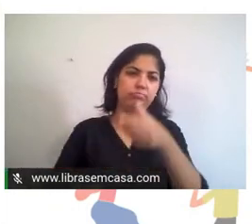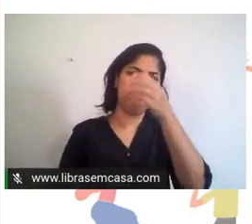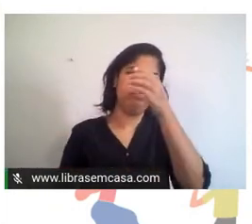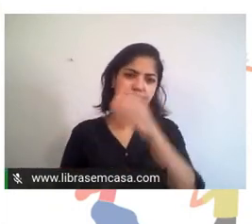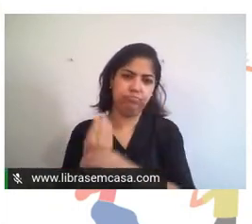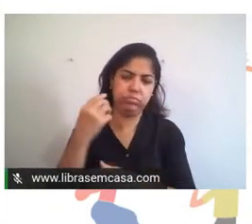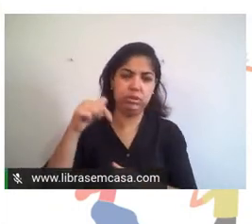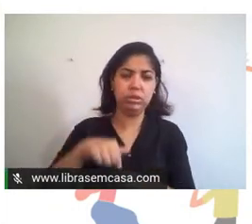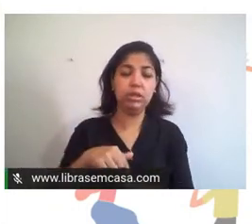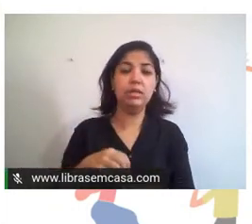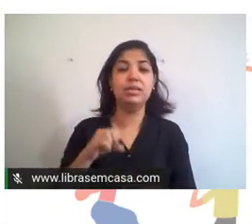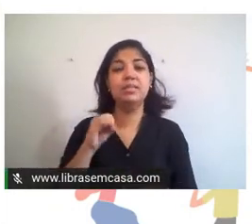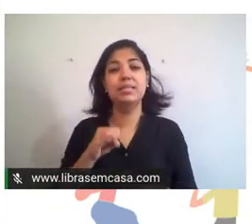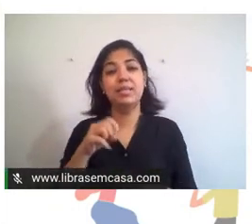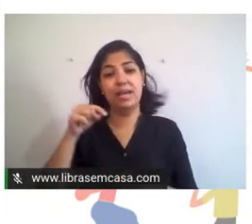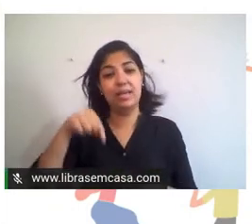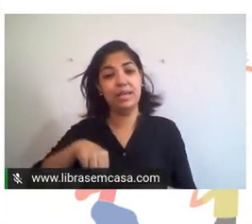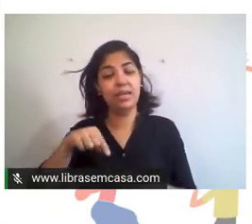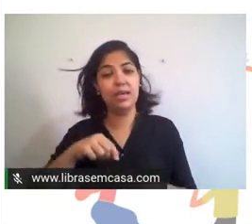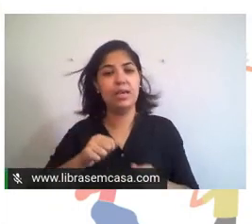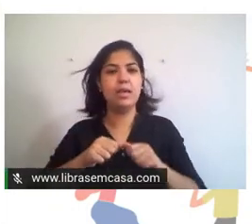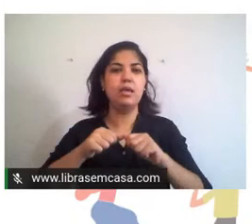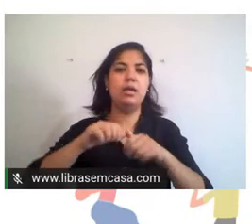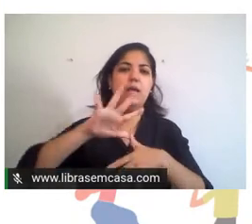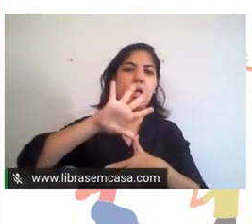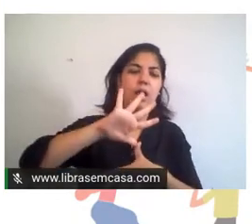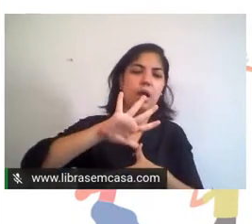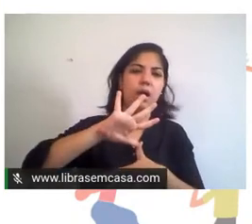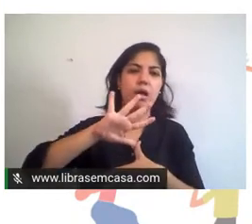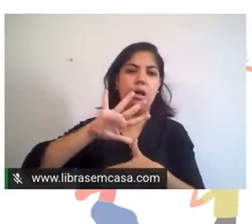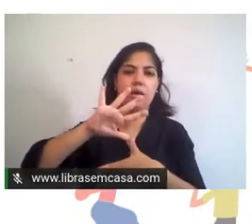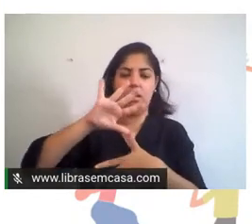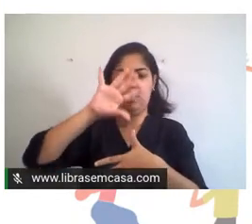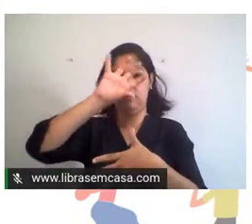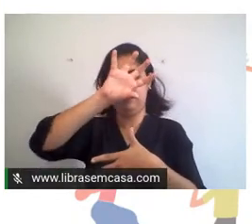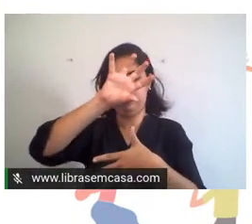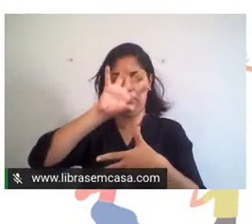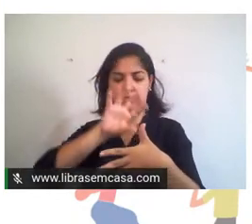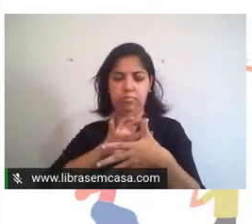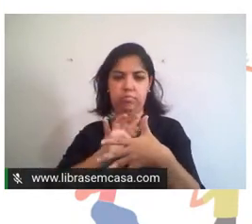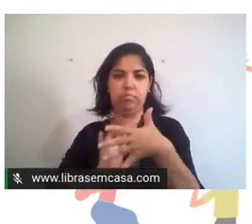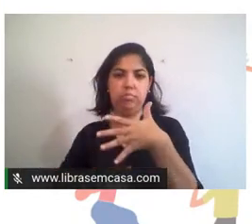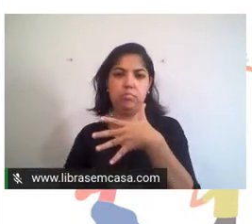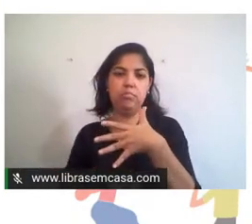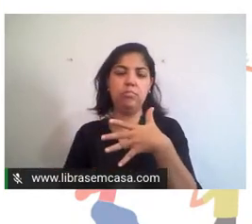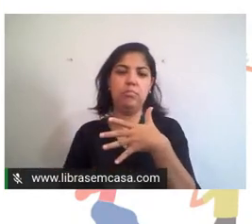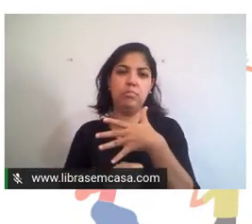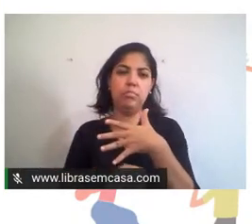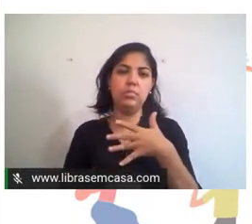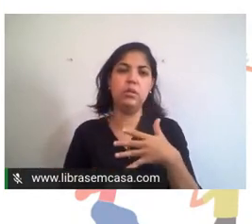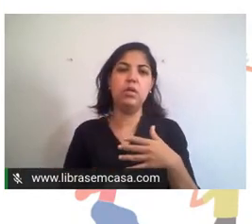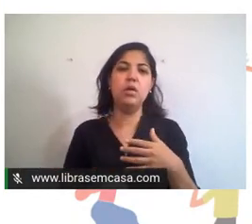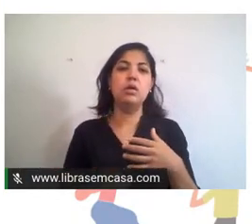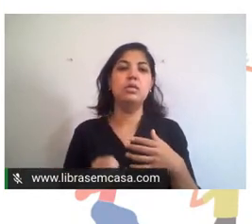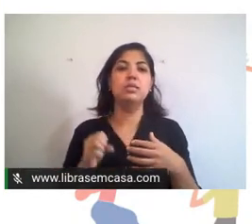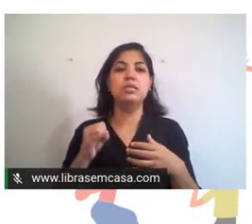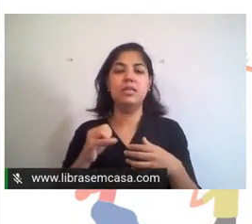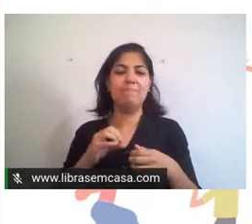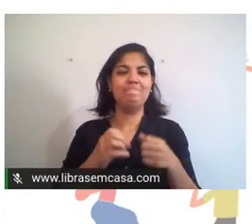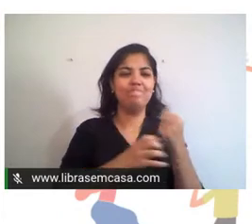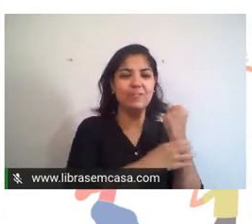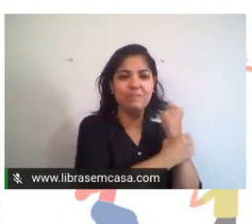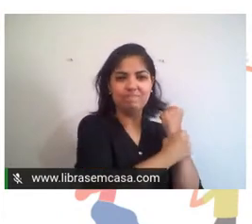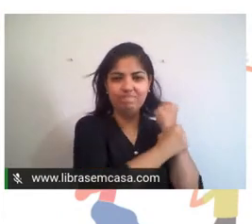América Latina, ou nas Américas, não tivesse sido trazido à força milhões de mulheres, homens,